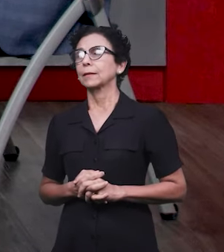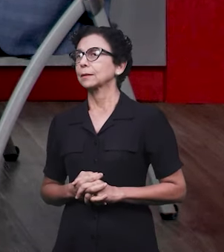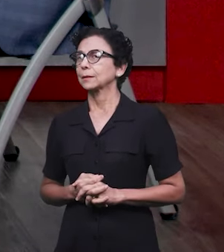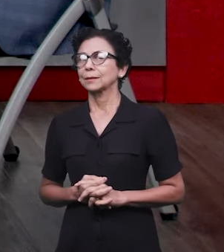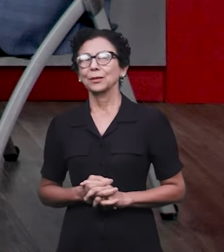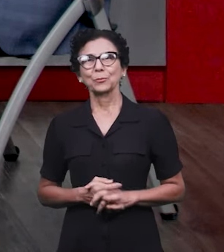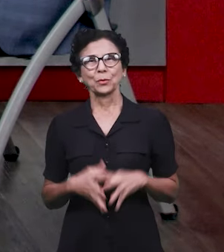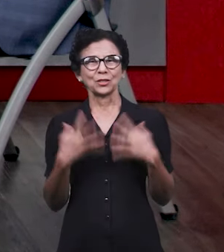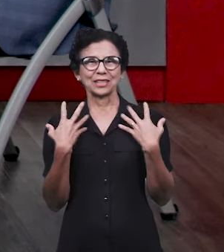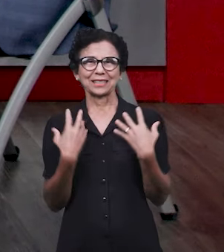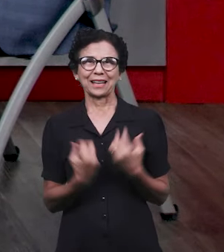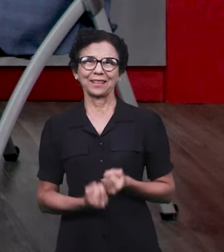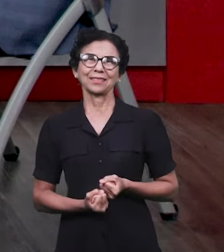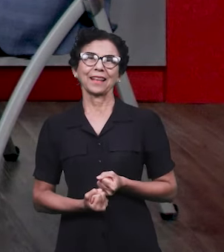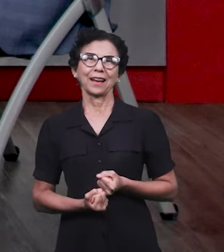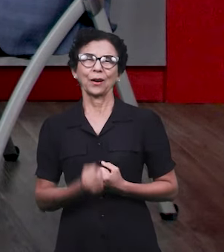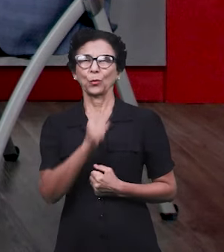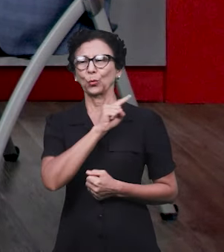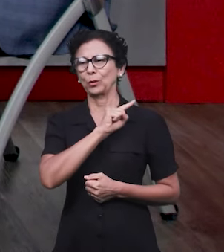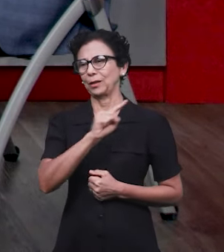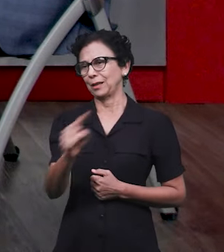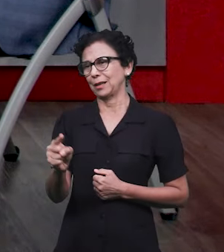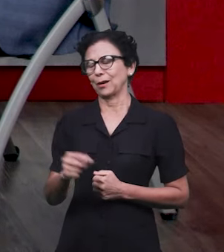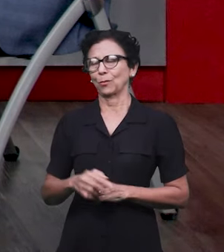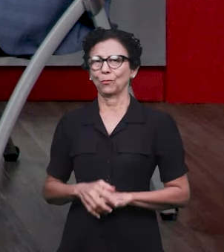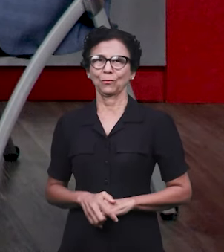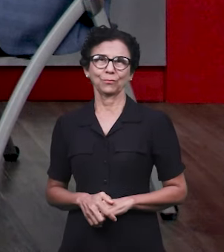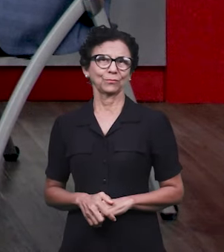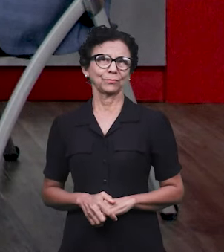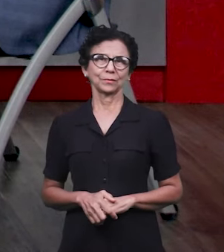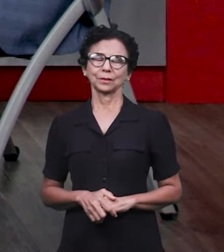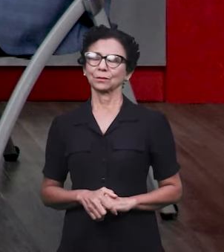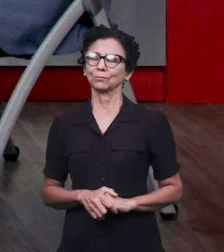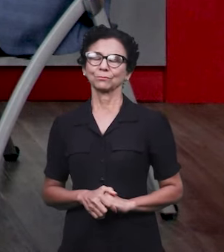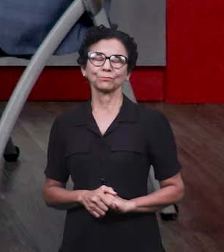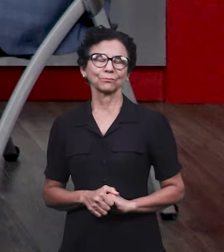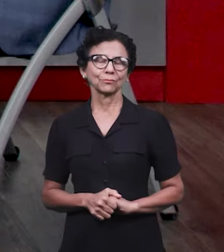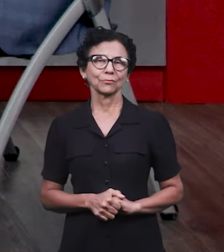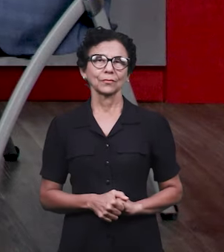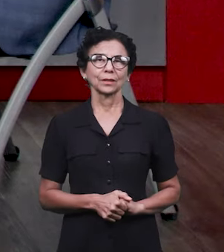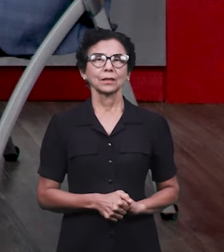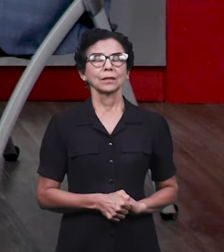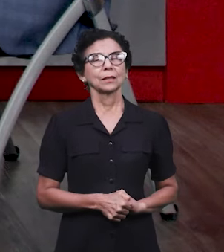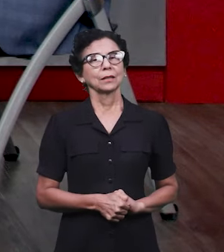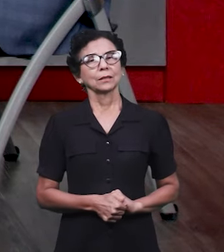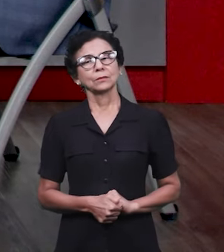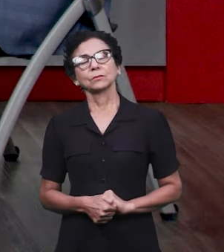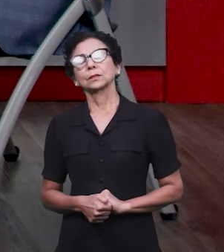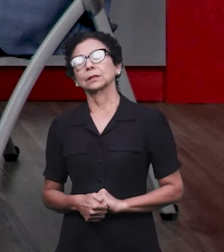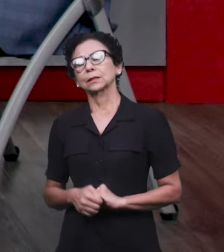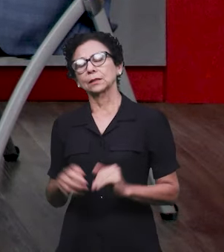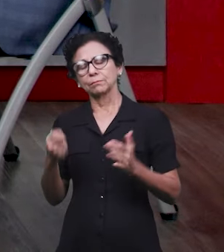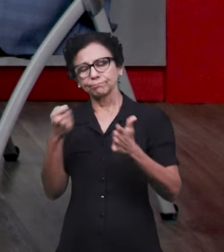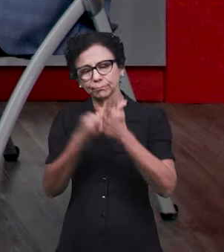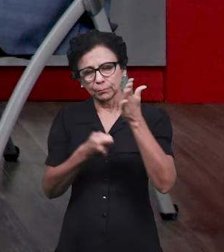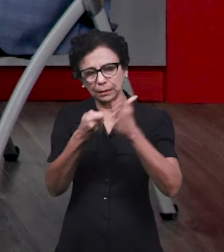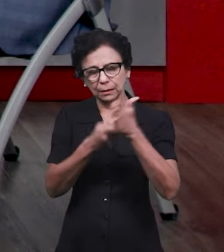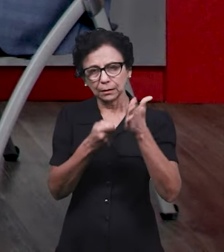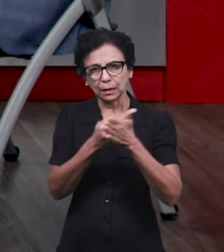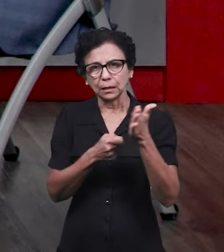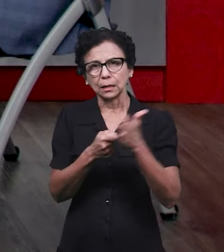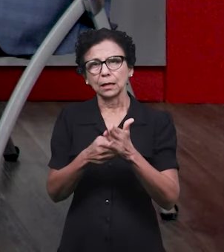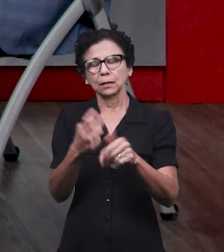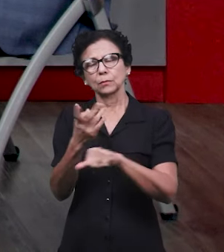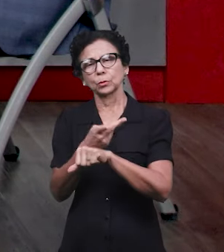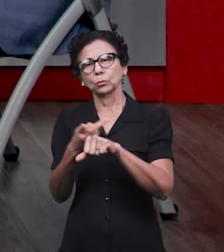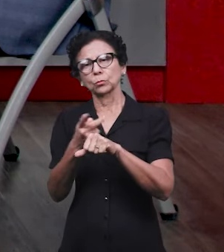aquela negativa é o que ela tem que respeitar. Respeitar. Não, você vá buscar, seja, né, com um